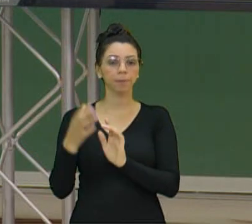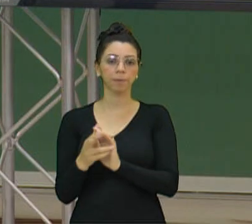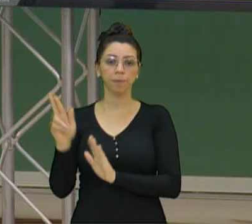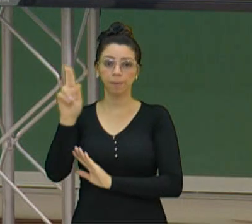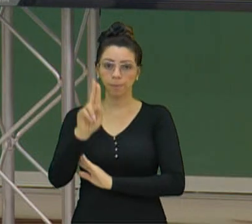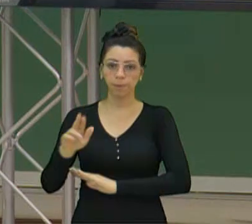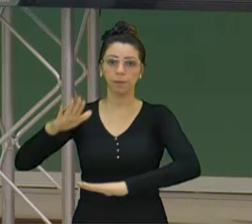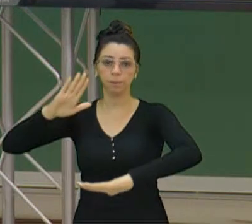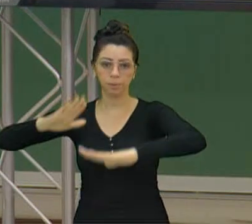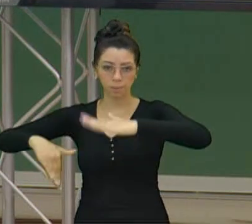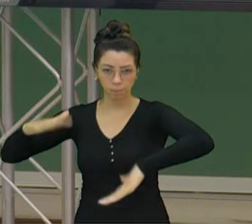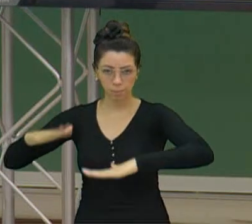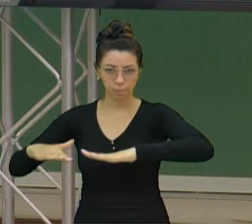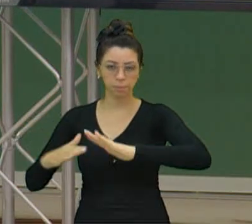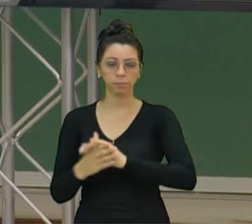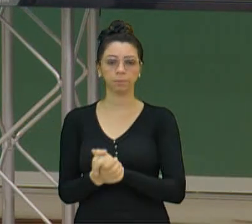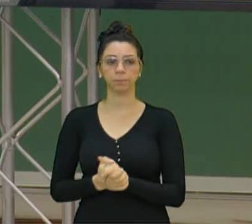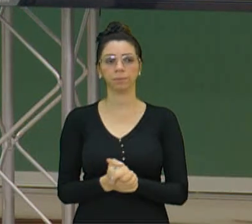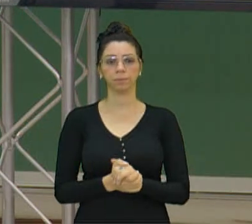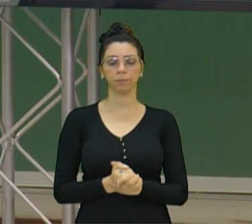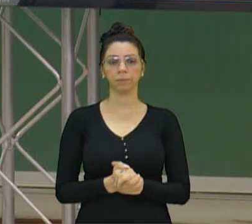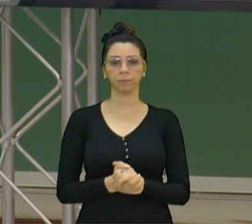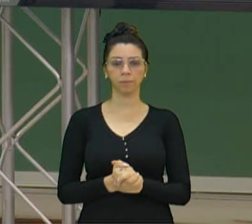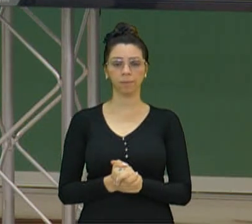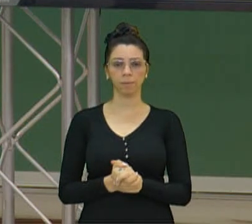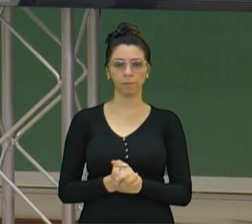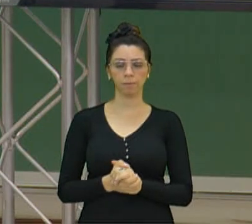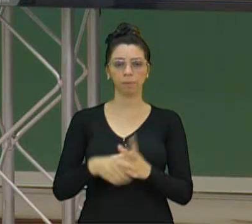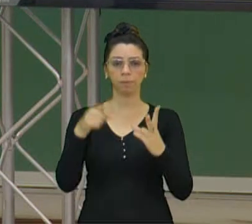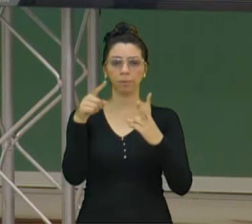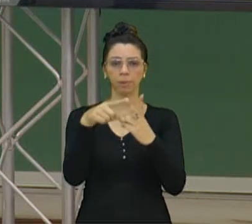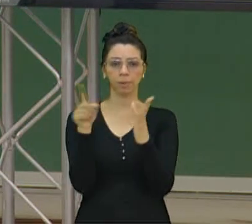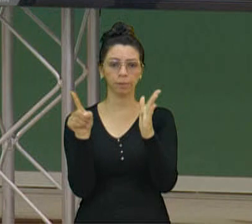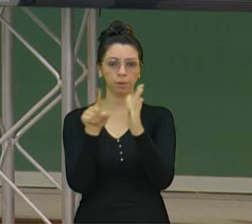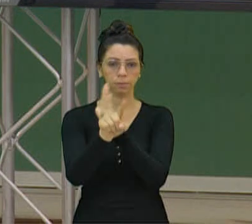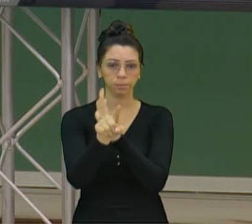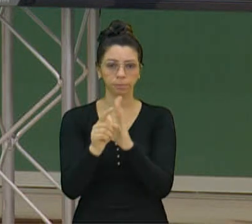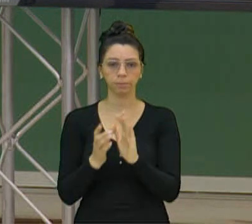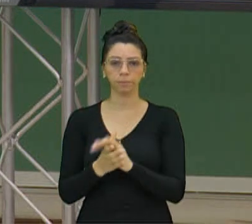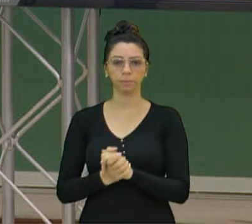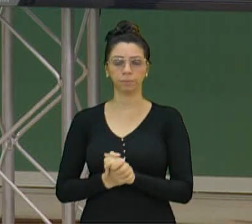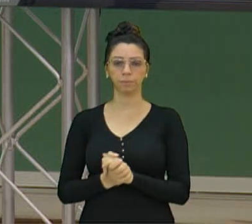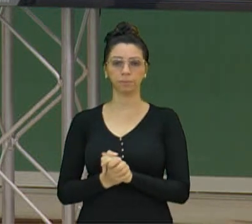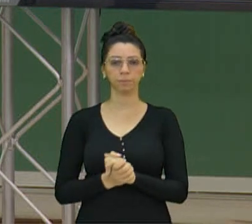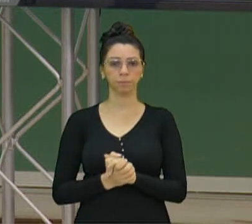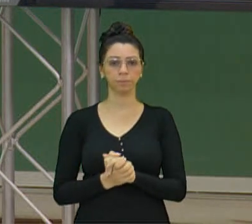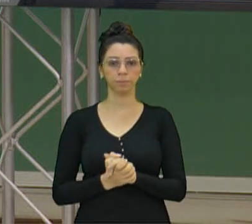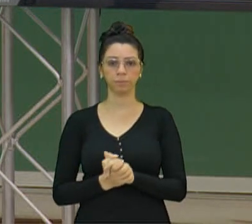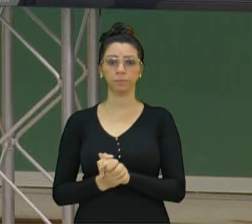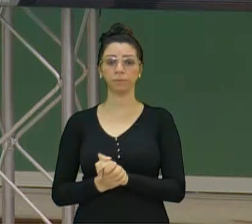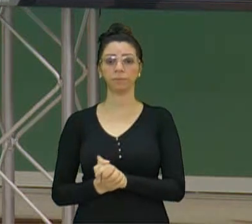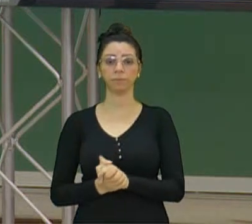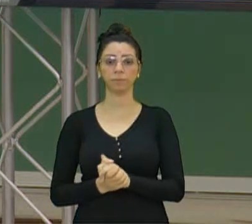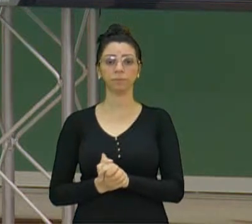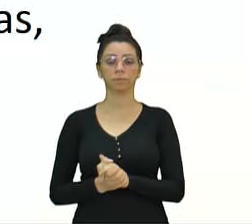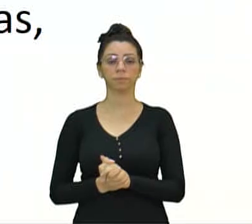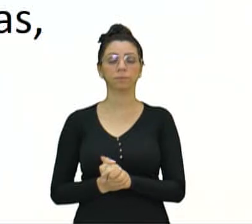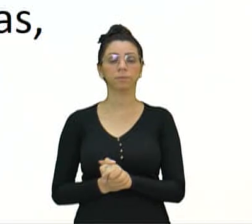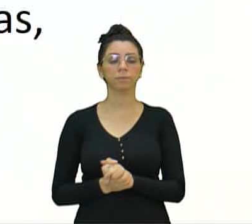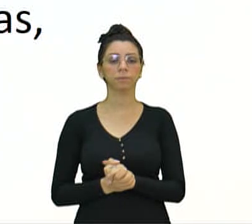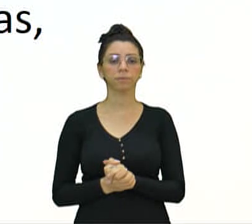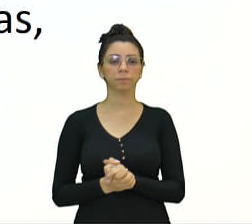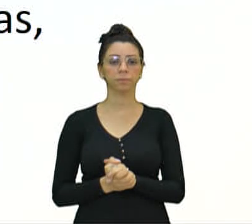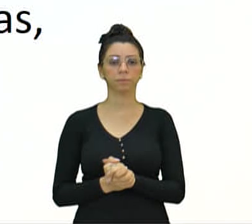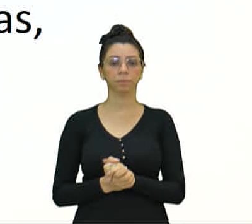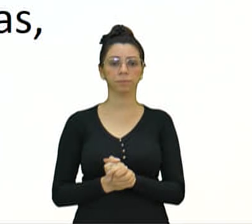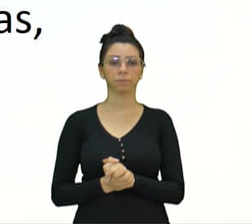esses tambores. Vamos para o nosso segundo quiz? Acompanhem o slide comigo. Considerando